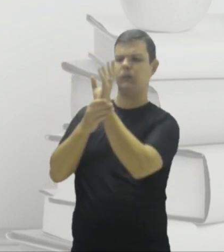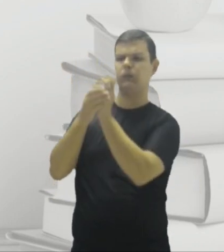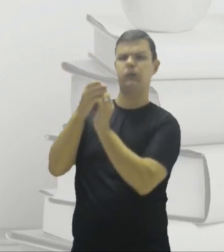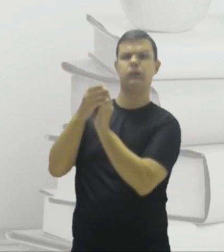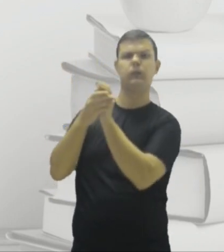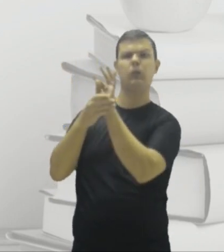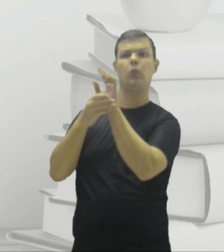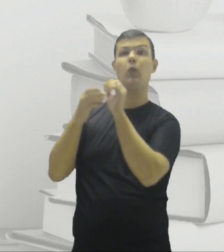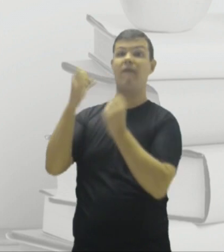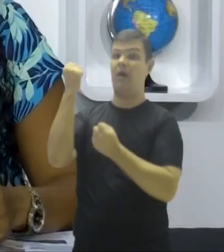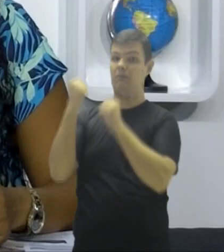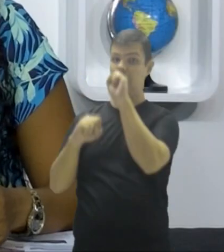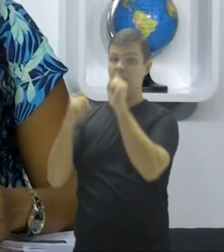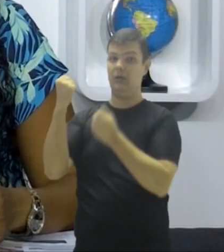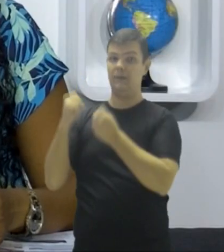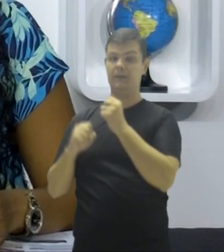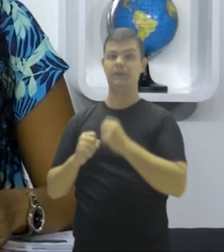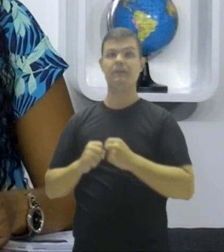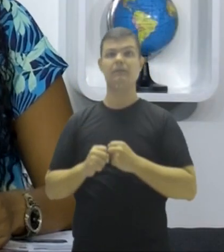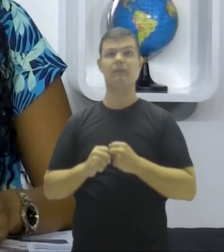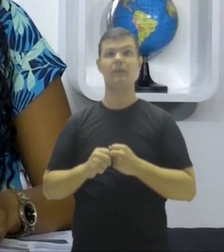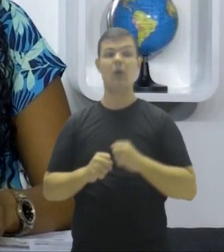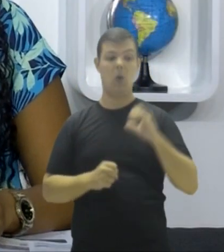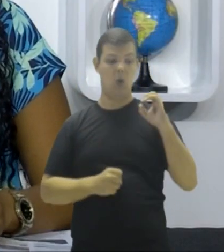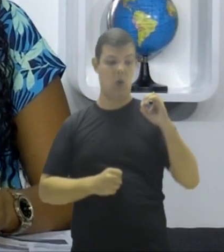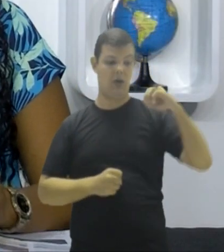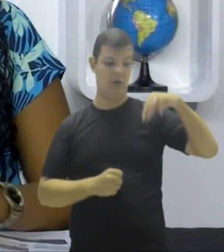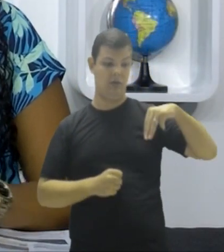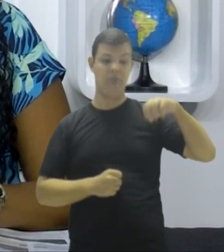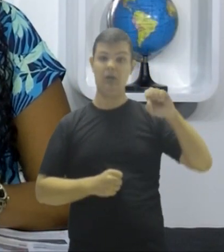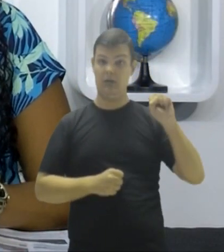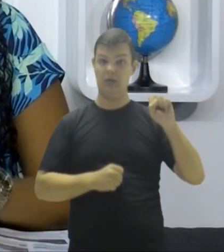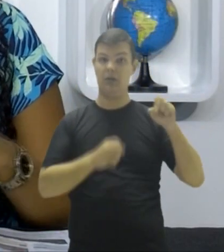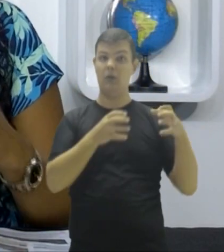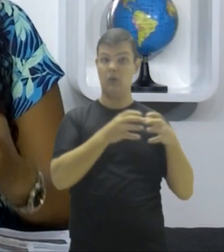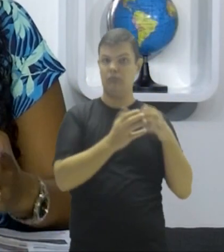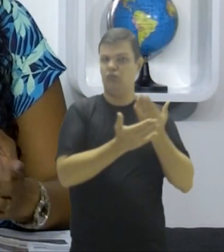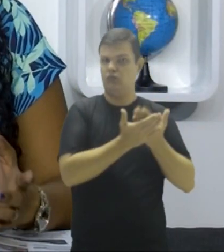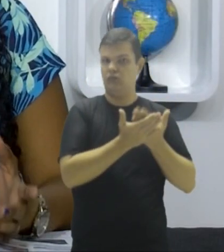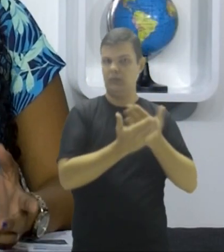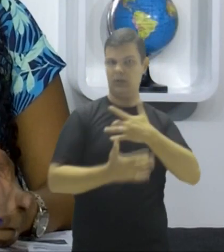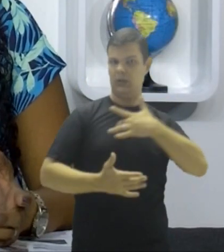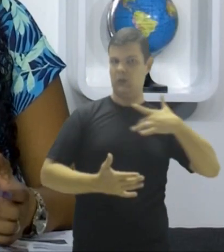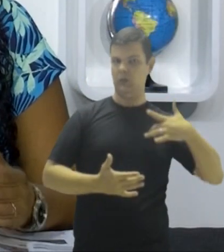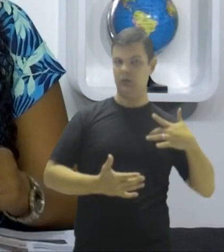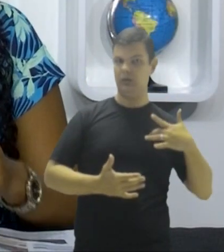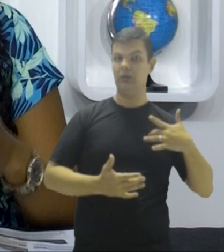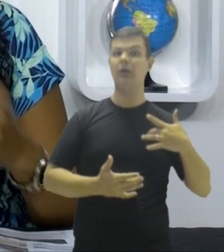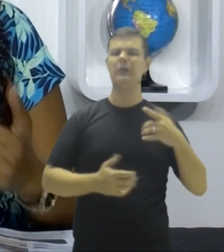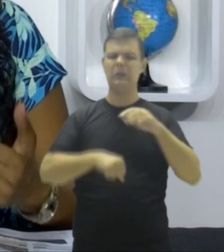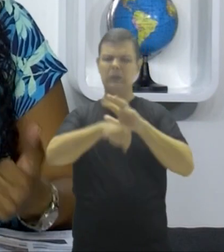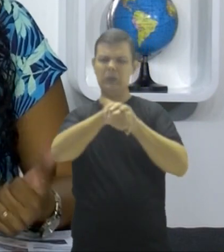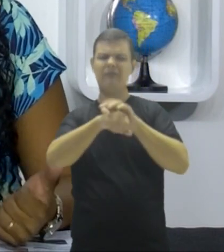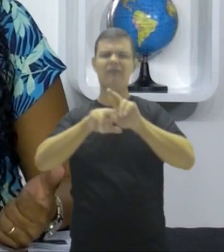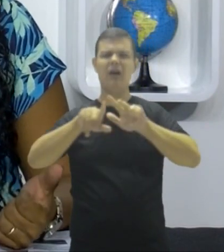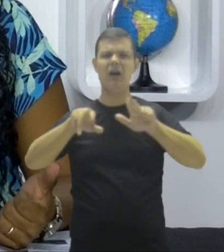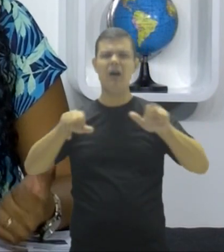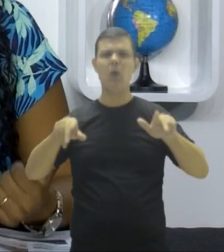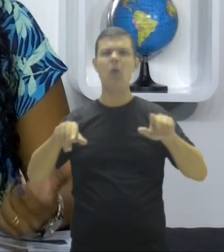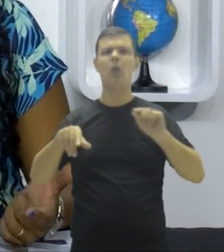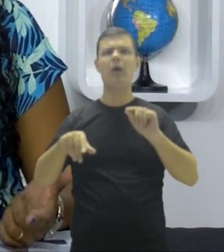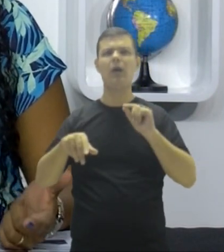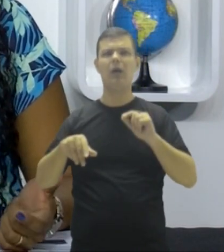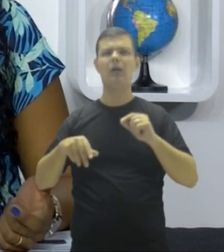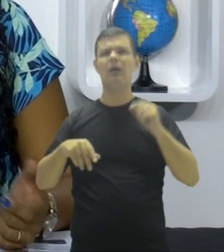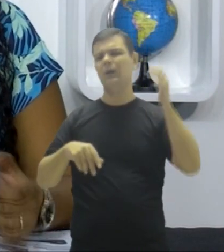fábrica. Segundo, pessoal, a OMS, a Organização Mundial da Saúde, muitas doenças, como a doença